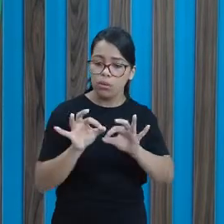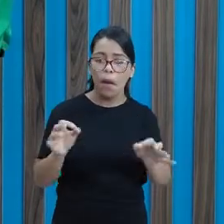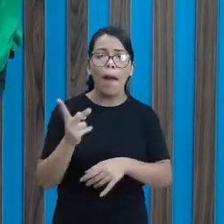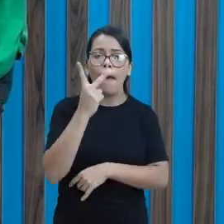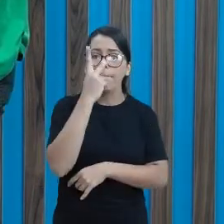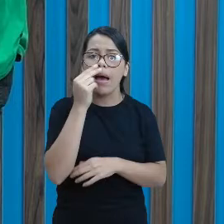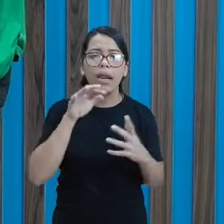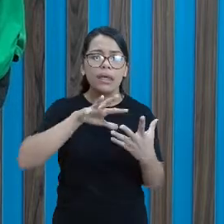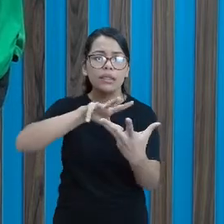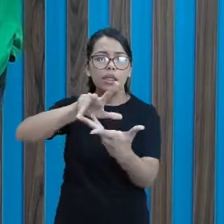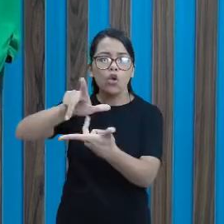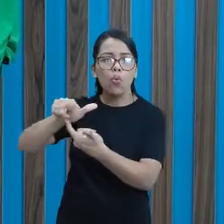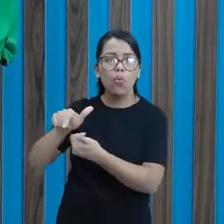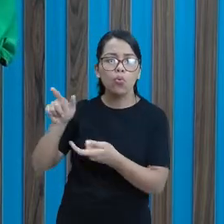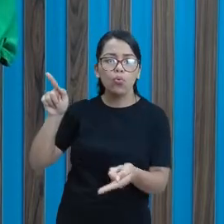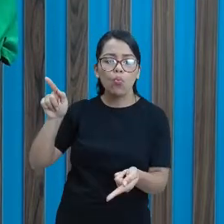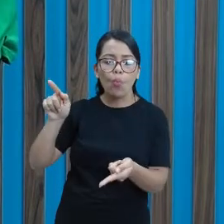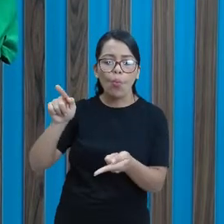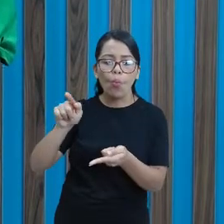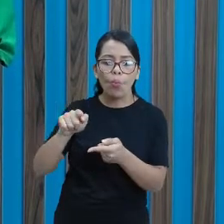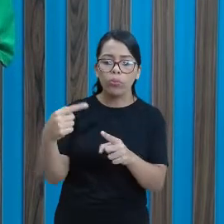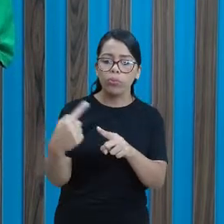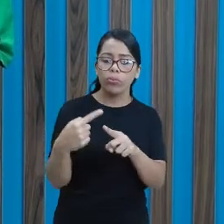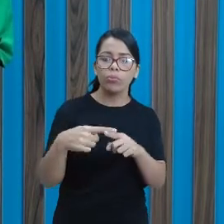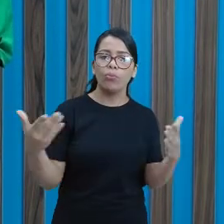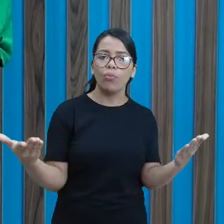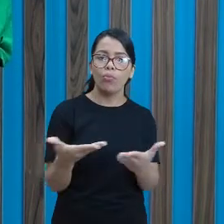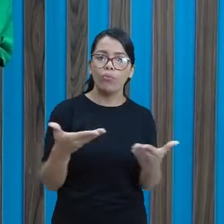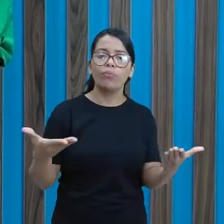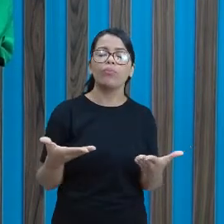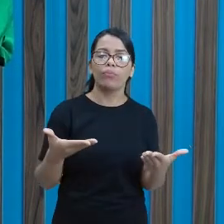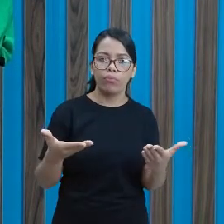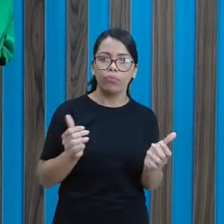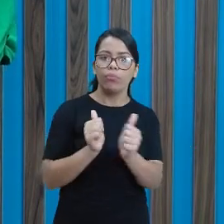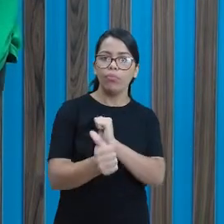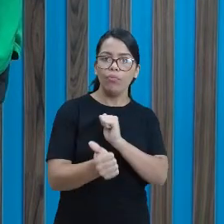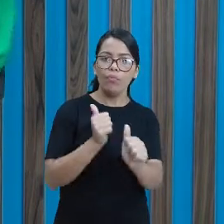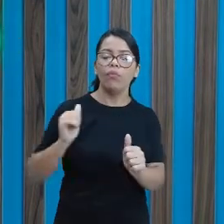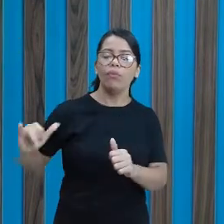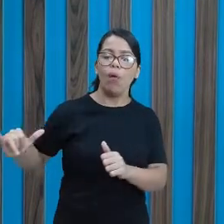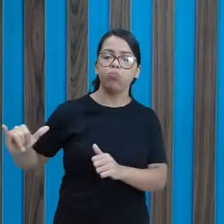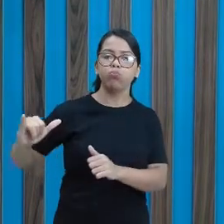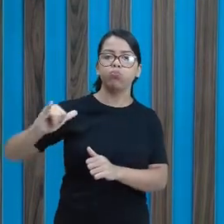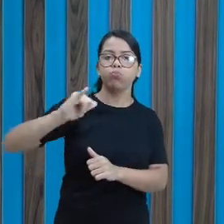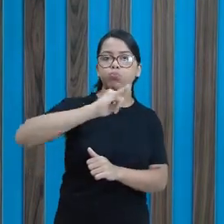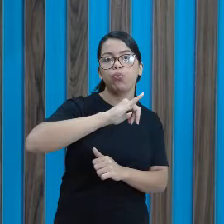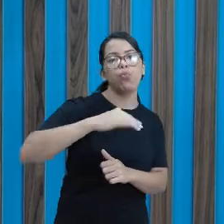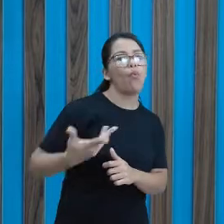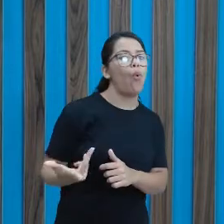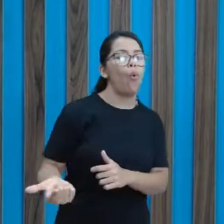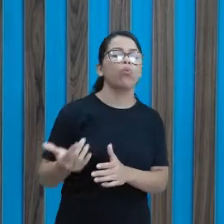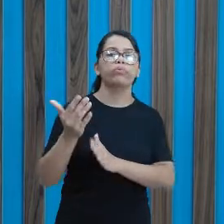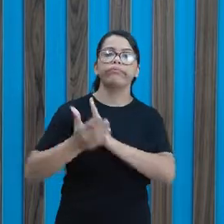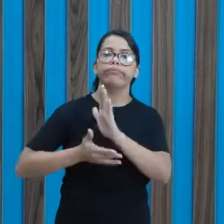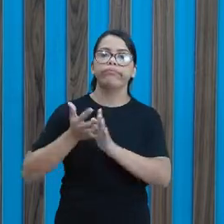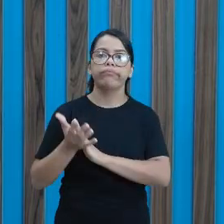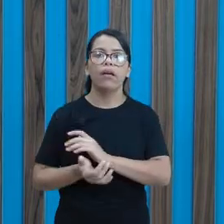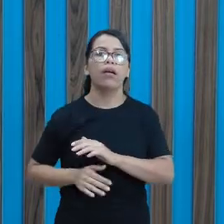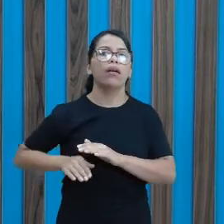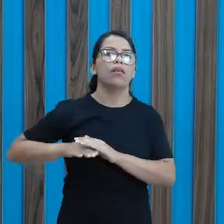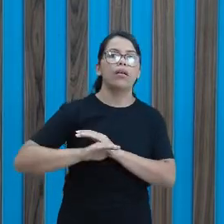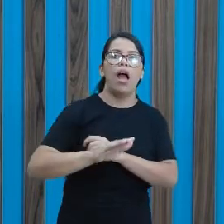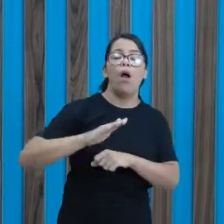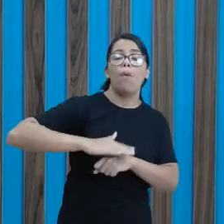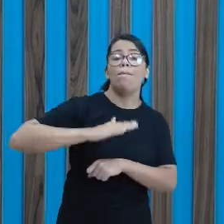o que acontece? A partir de 60, os jatos chegam a mais de 1.100 km por hora. Então vejam, quando eu coloco essa